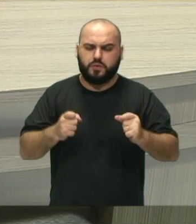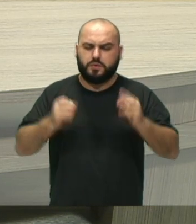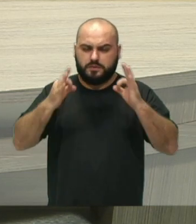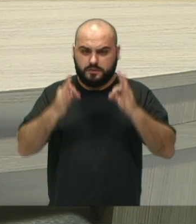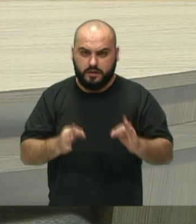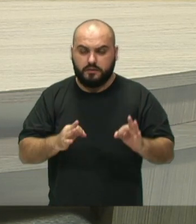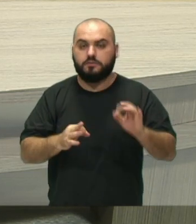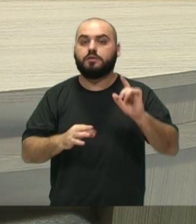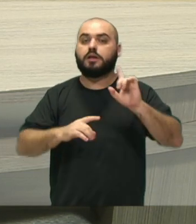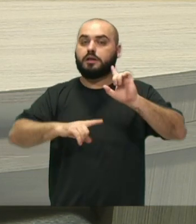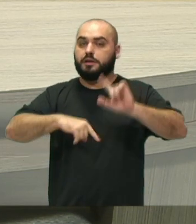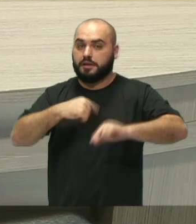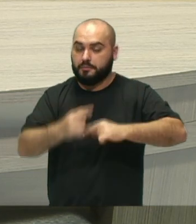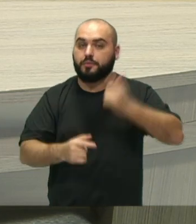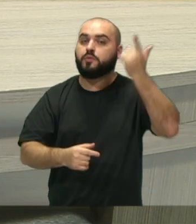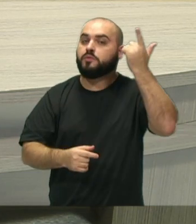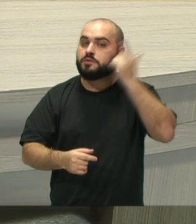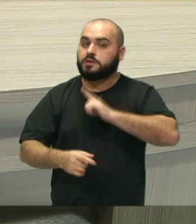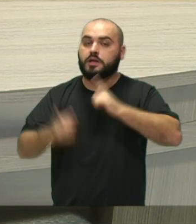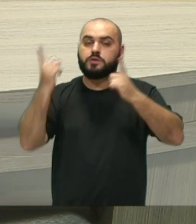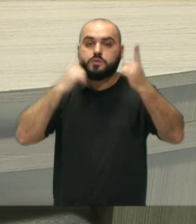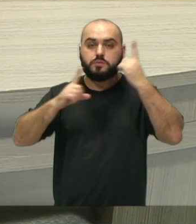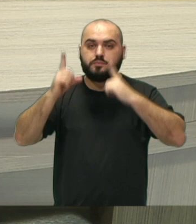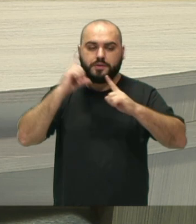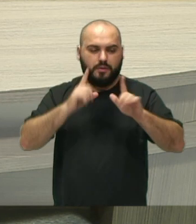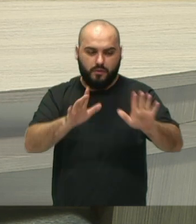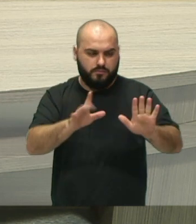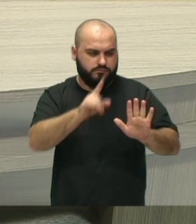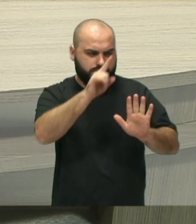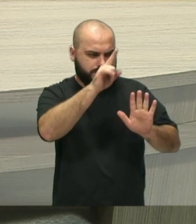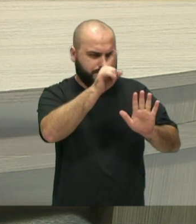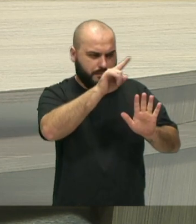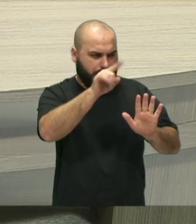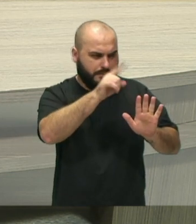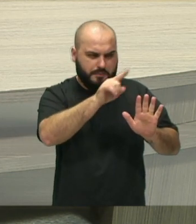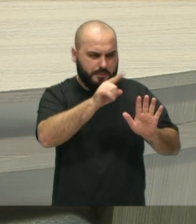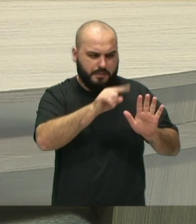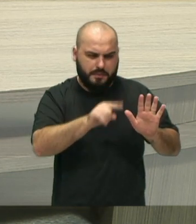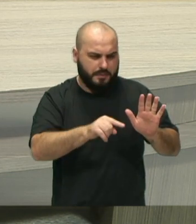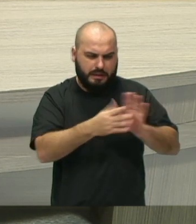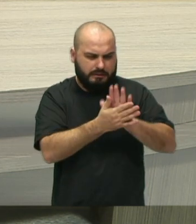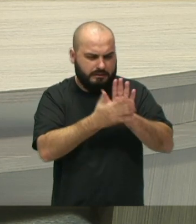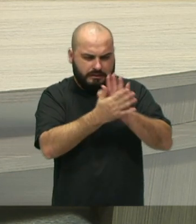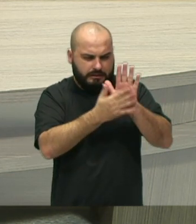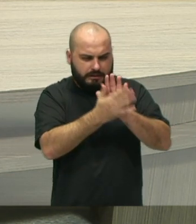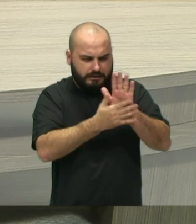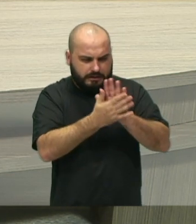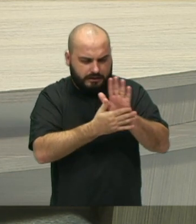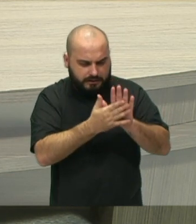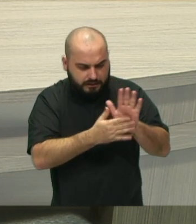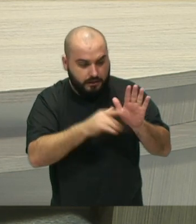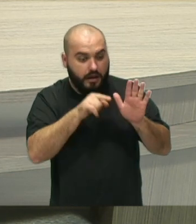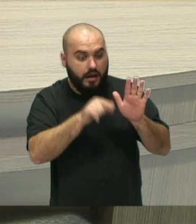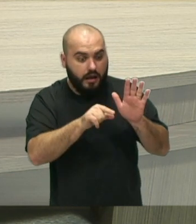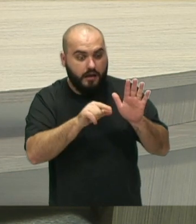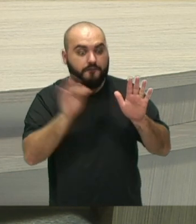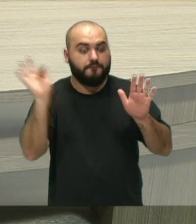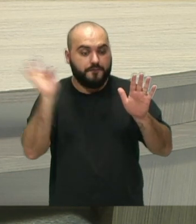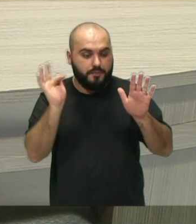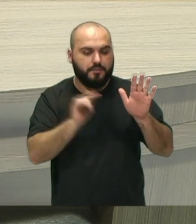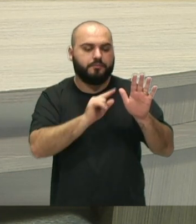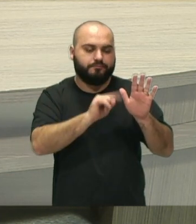se vê que não há nada que possa causar essa dor, então aí sim parte-se para esse